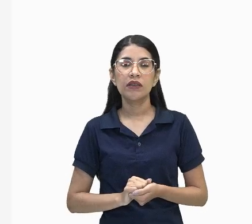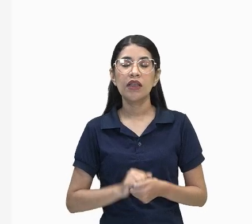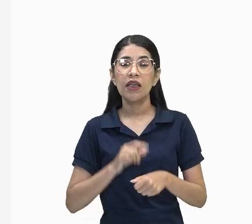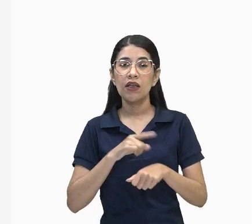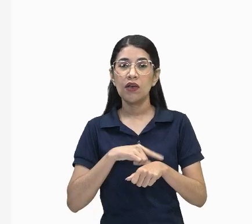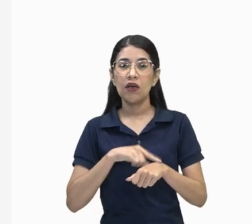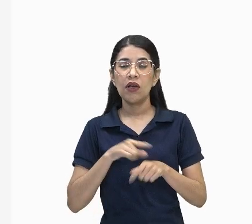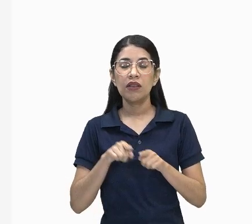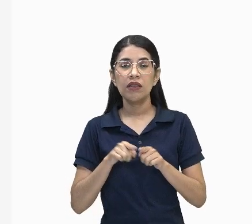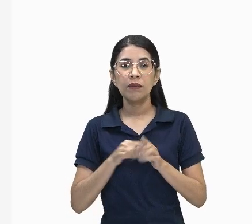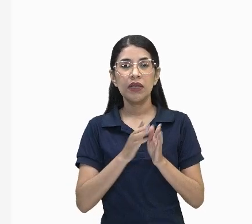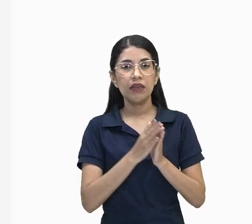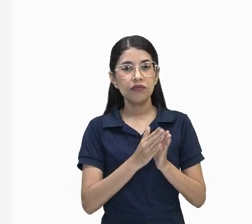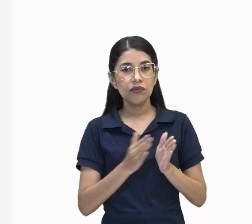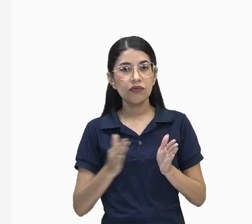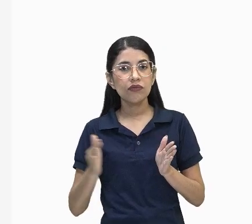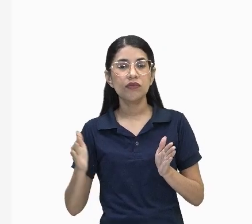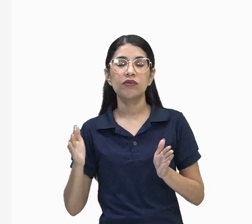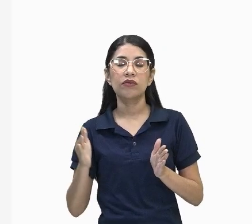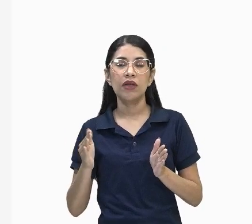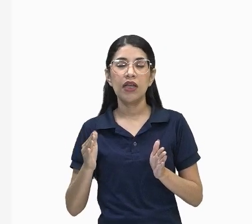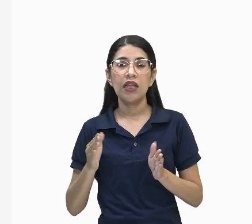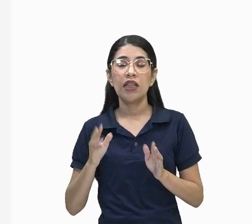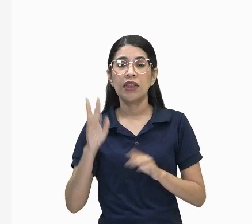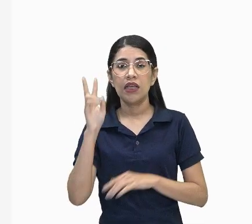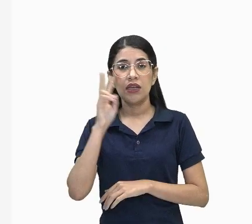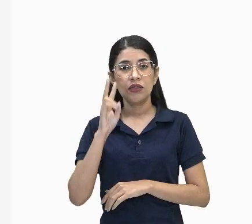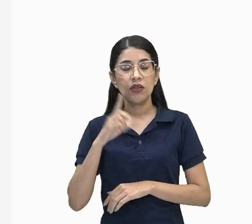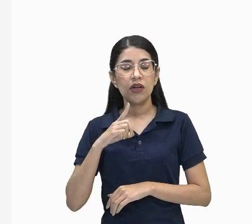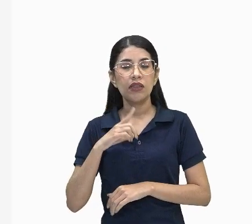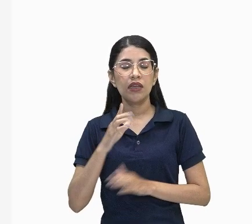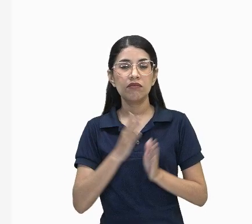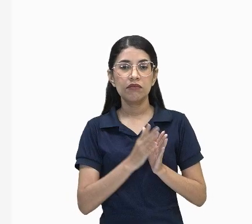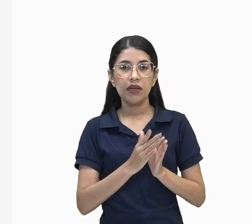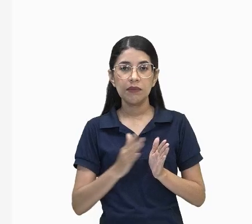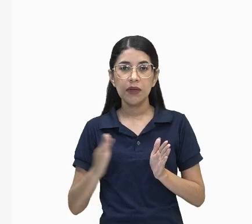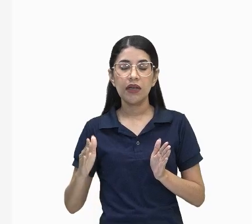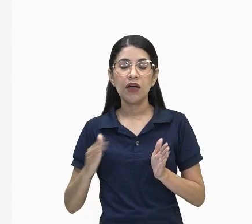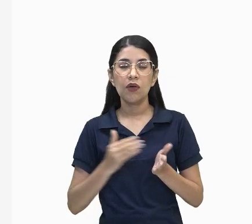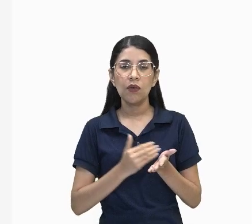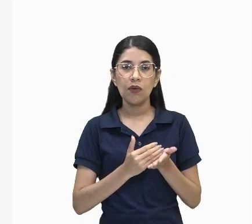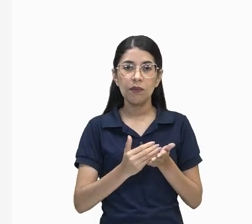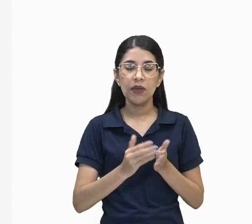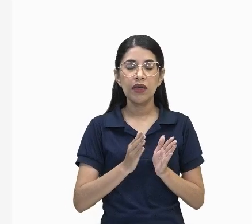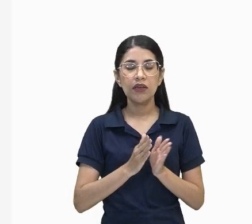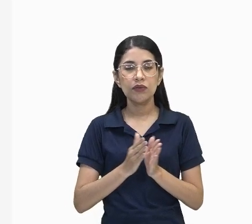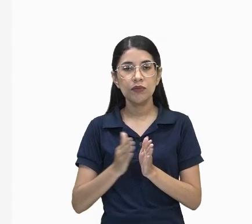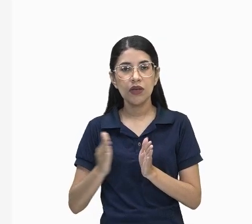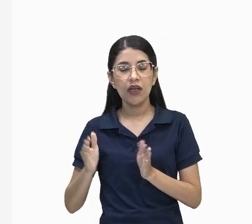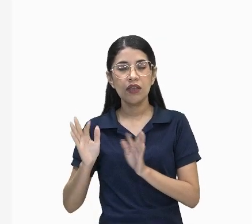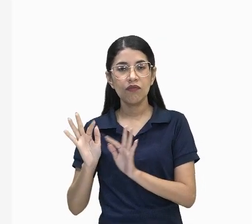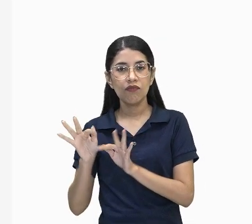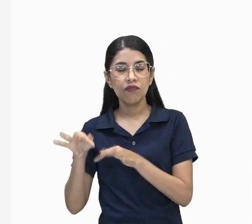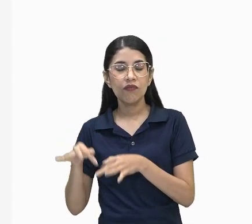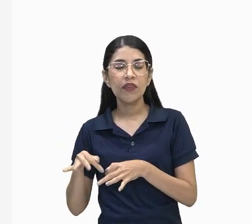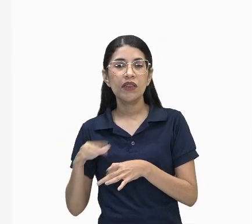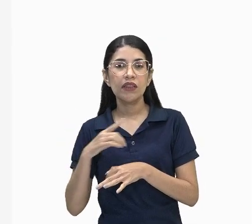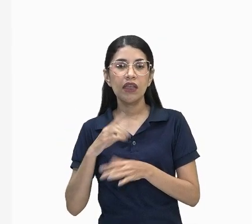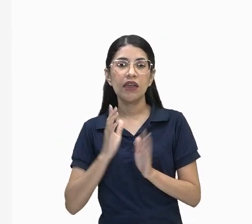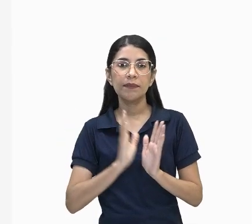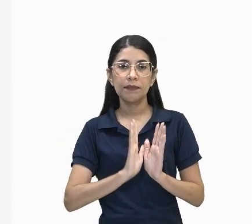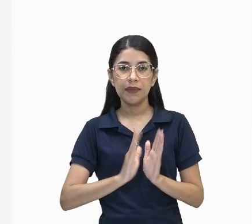e linear. Aqui, nesse conto, o tempo é linear, ou seja, com início, meio e fim, seguindo uma